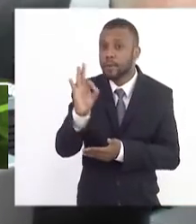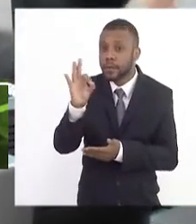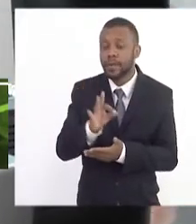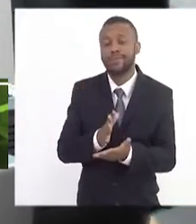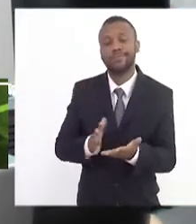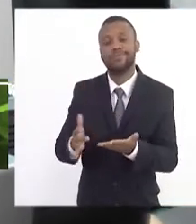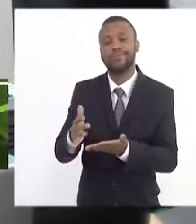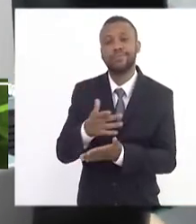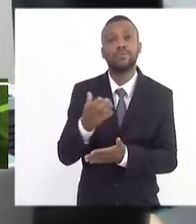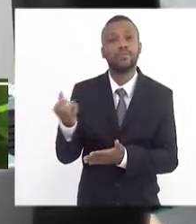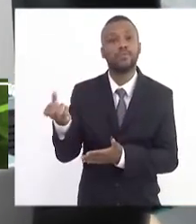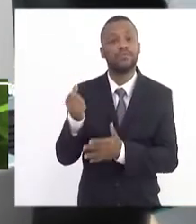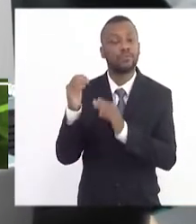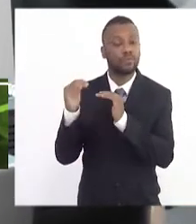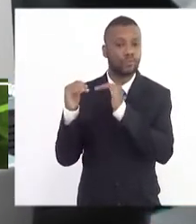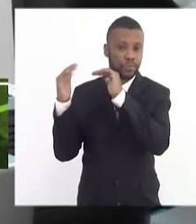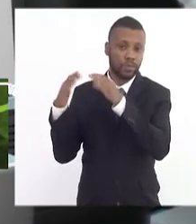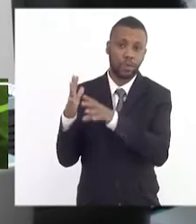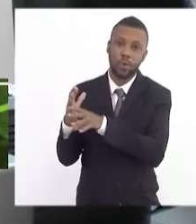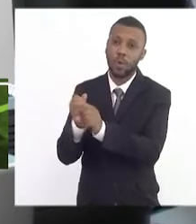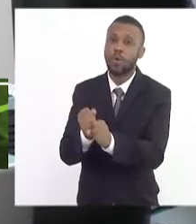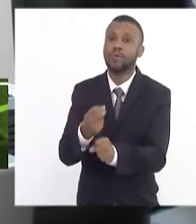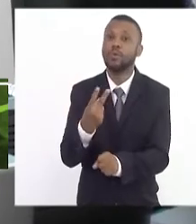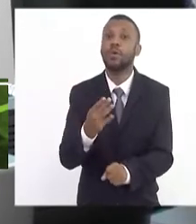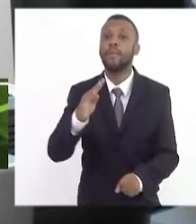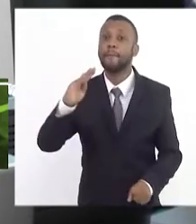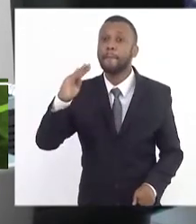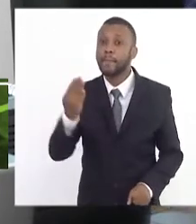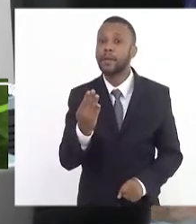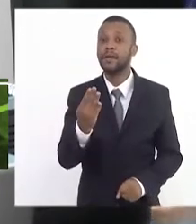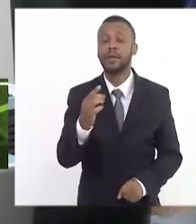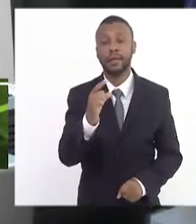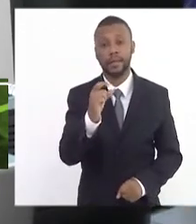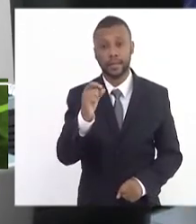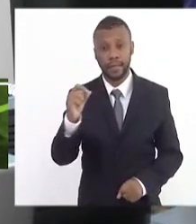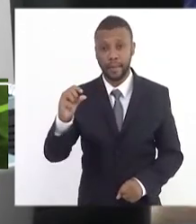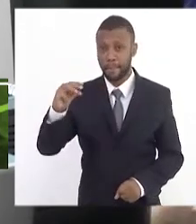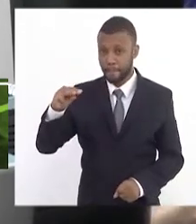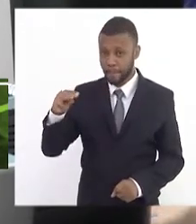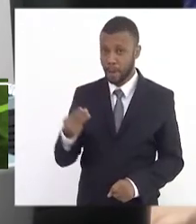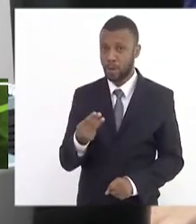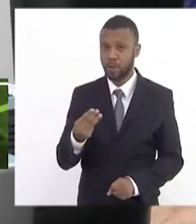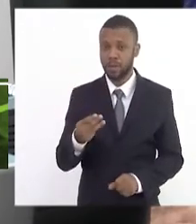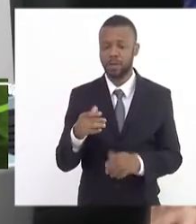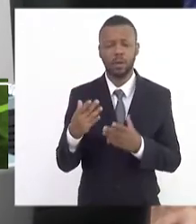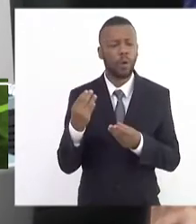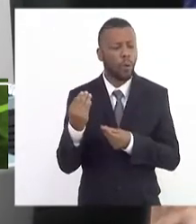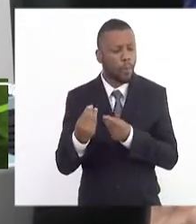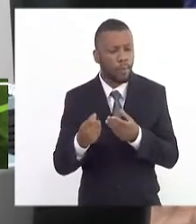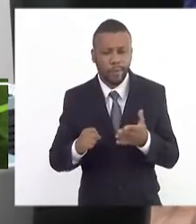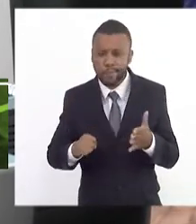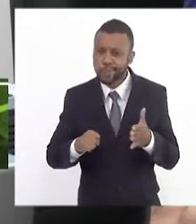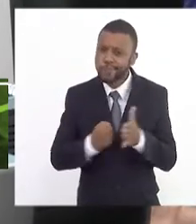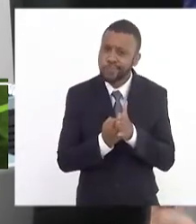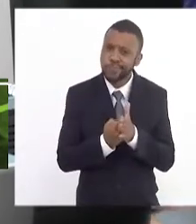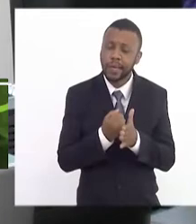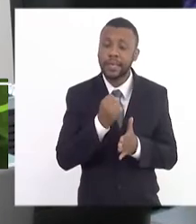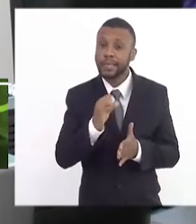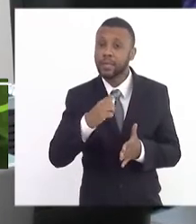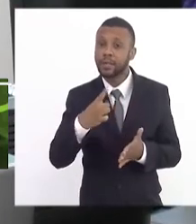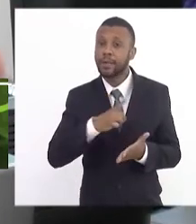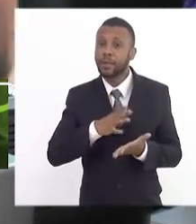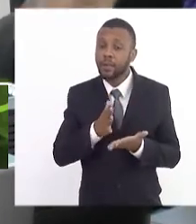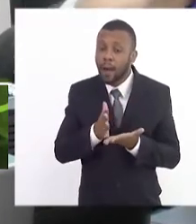foi depositado 2 bilhões e 100. Olha, como contingenciar se foi uma receita